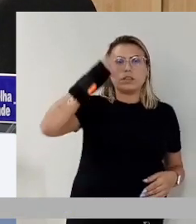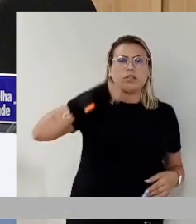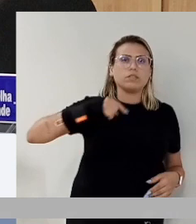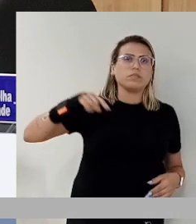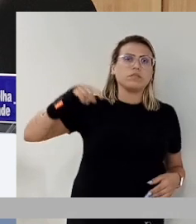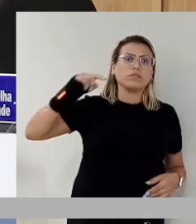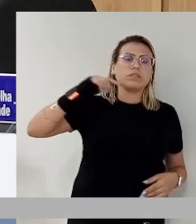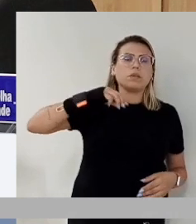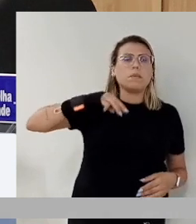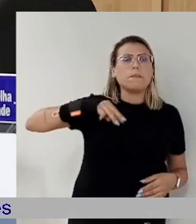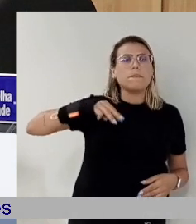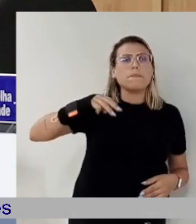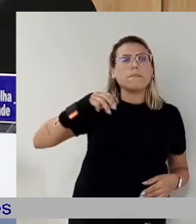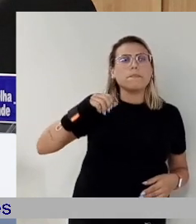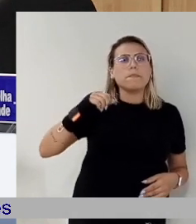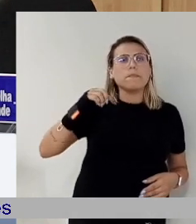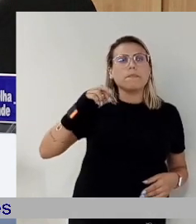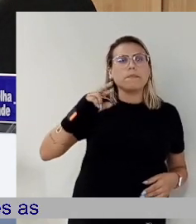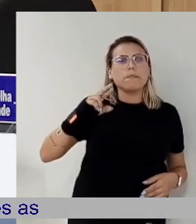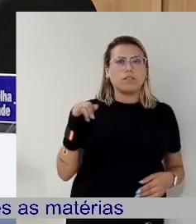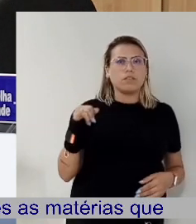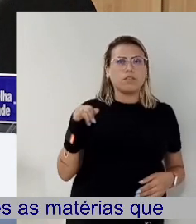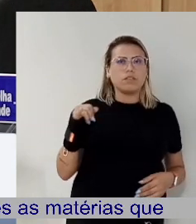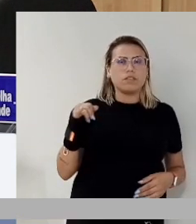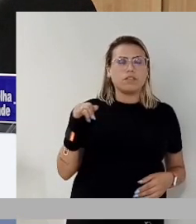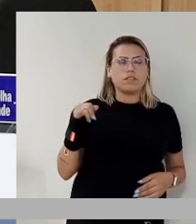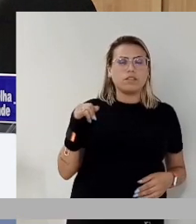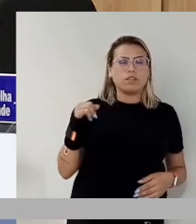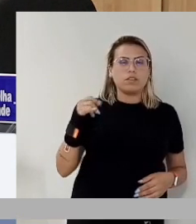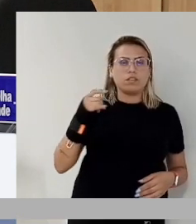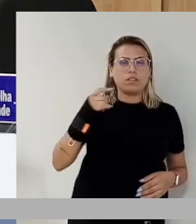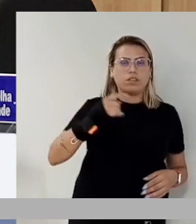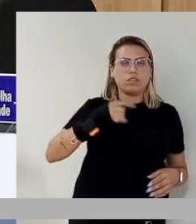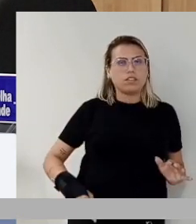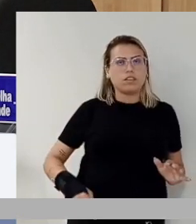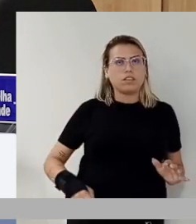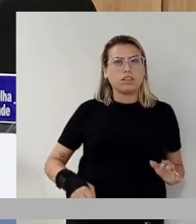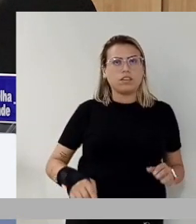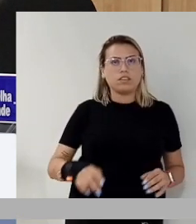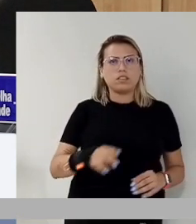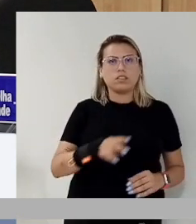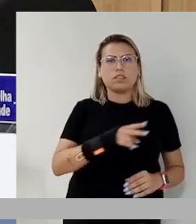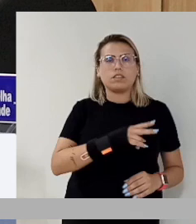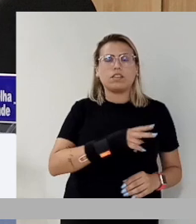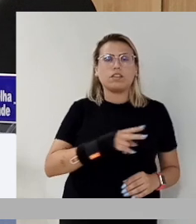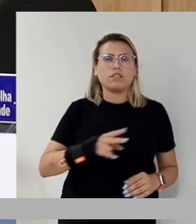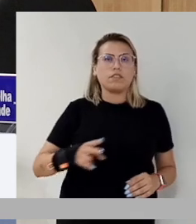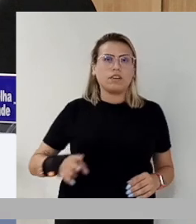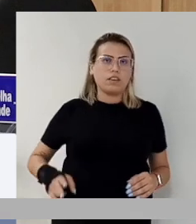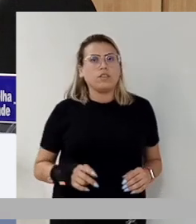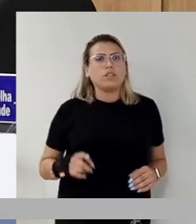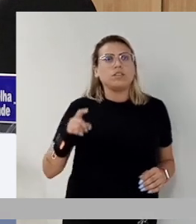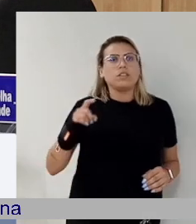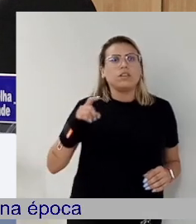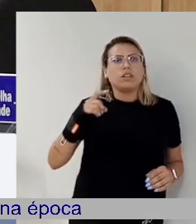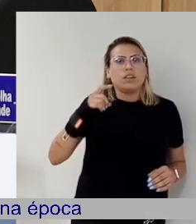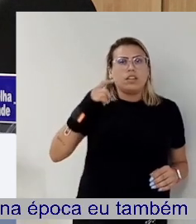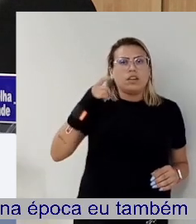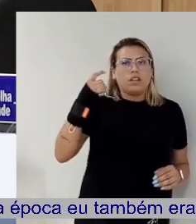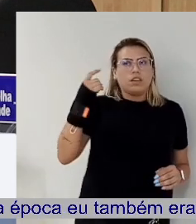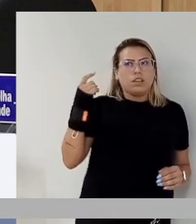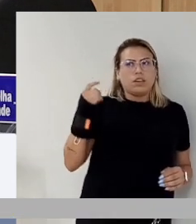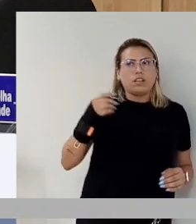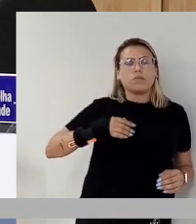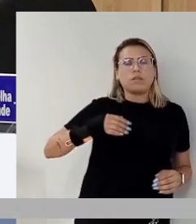prefeito Marcondes as matérias que chegavam aqui tinha vereador da situação que na época eu também era da